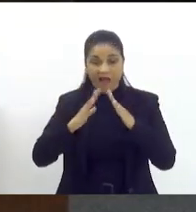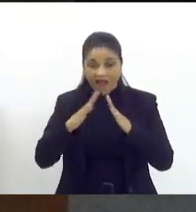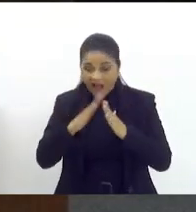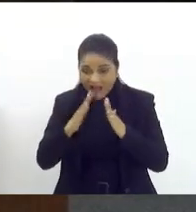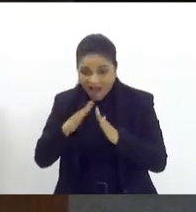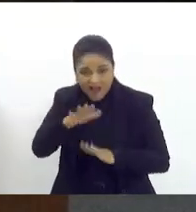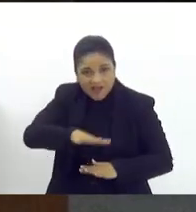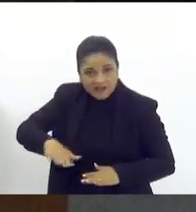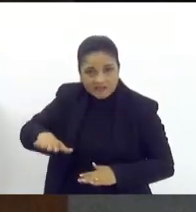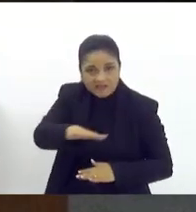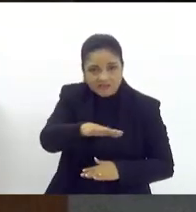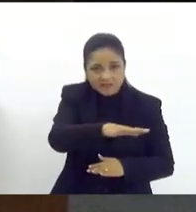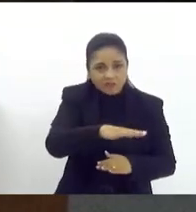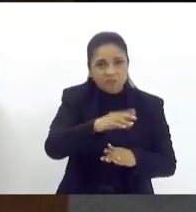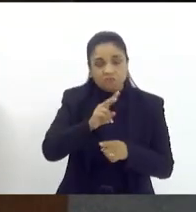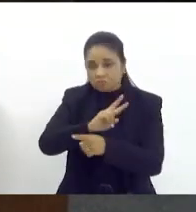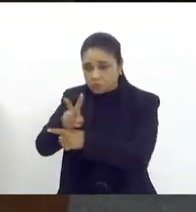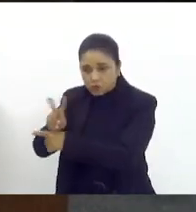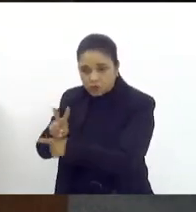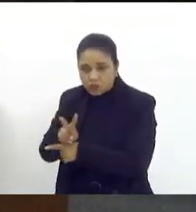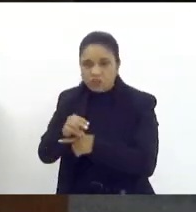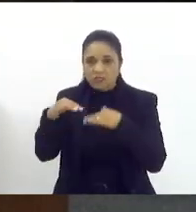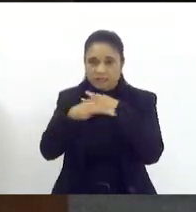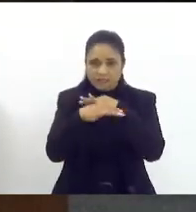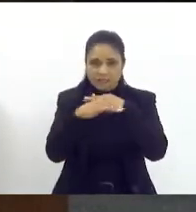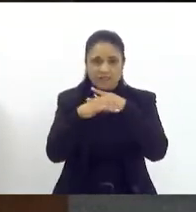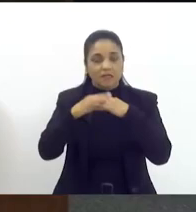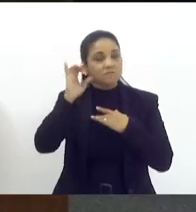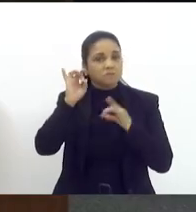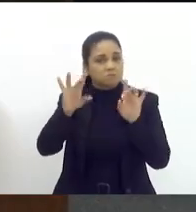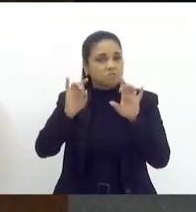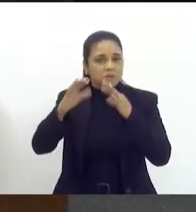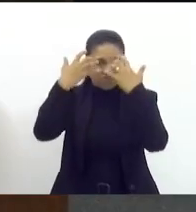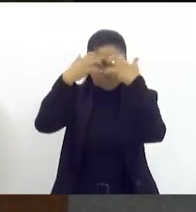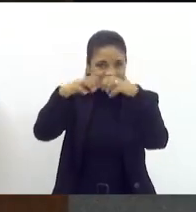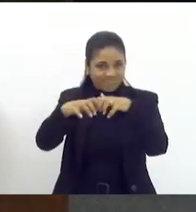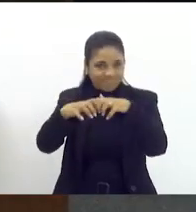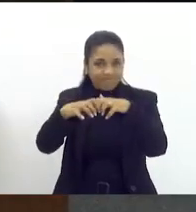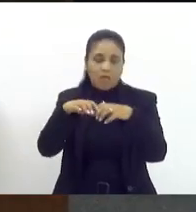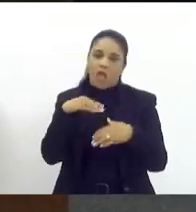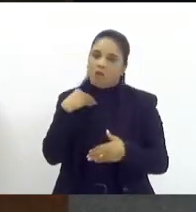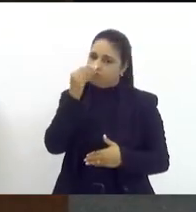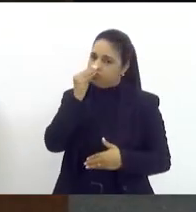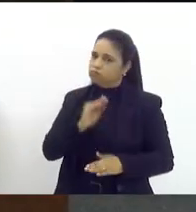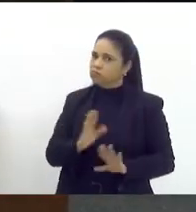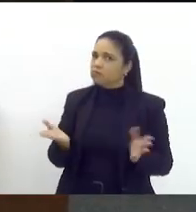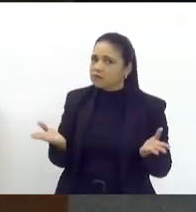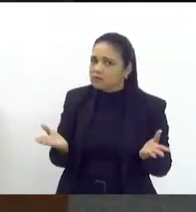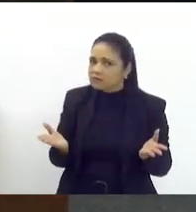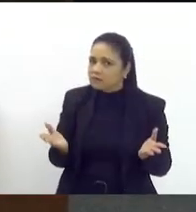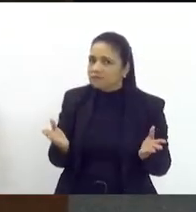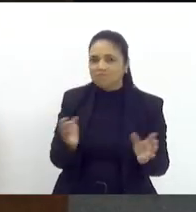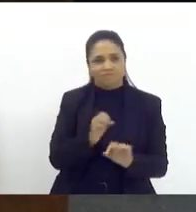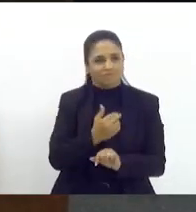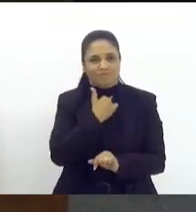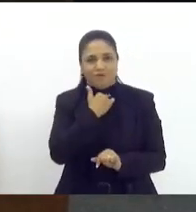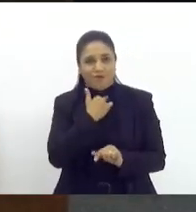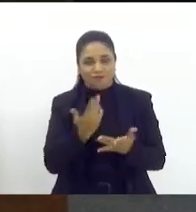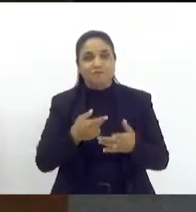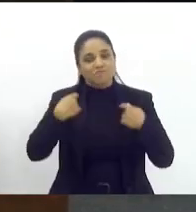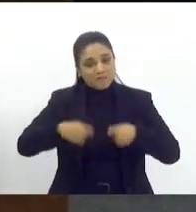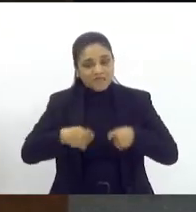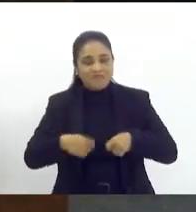nas nossas cidades em especial da Região Serrana é negligência ao partir do momento que a gente reconhece